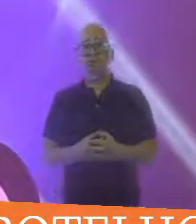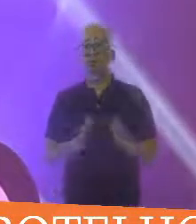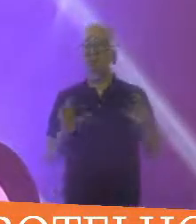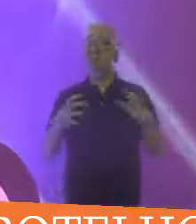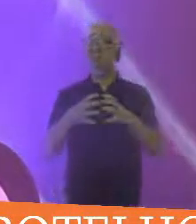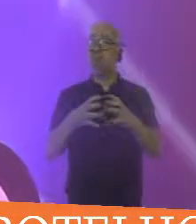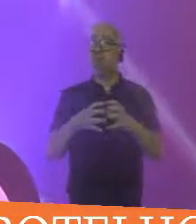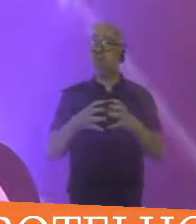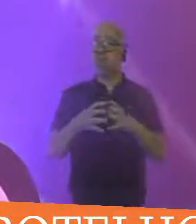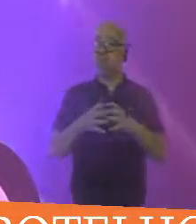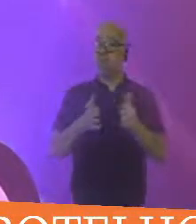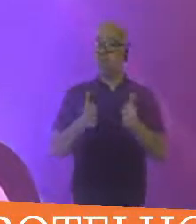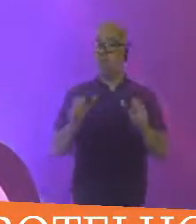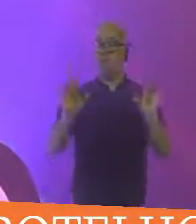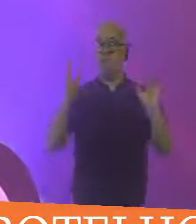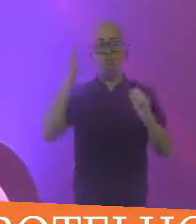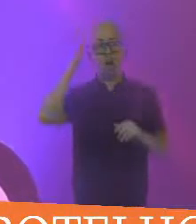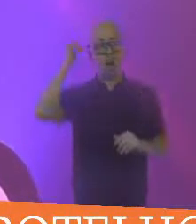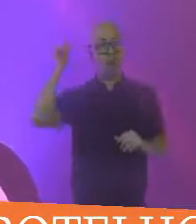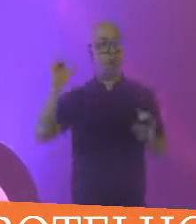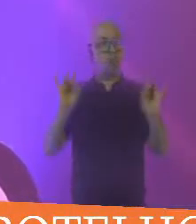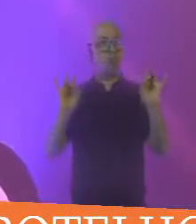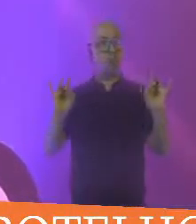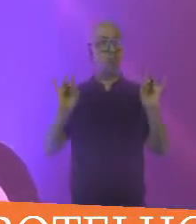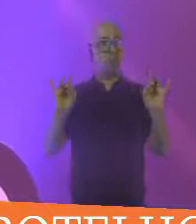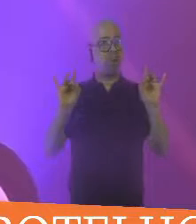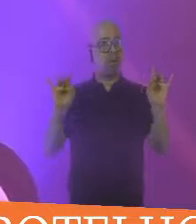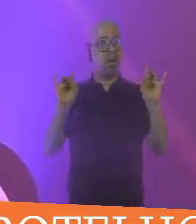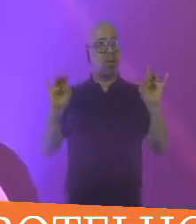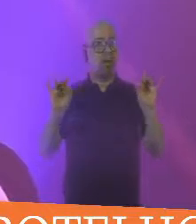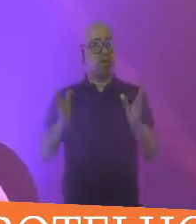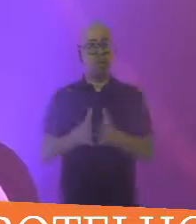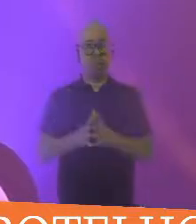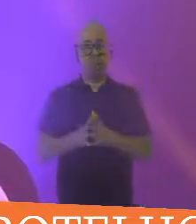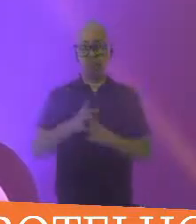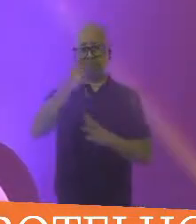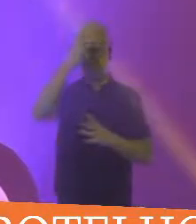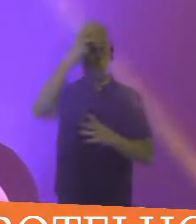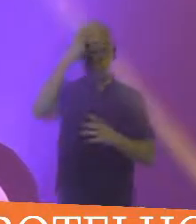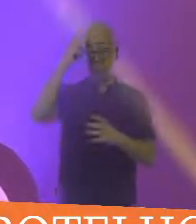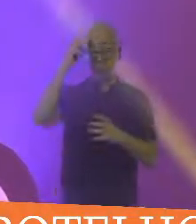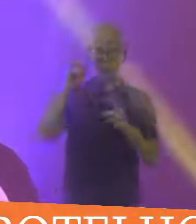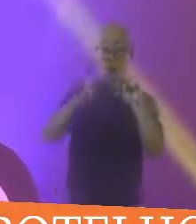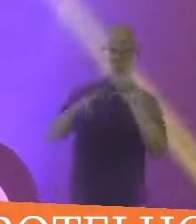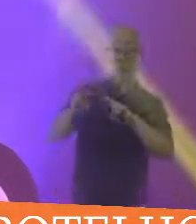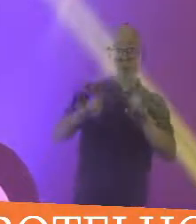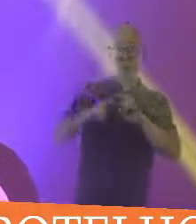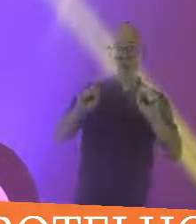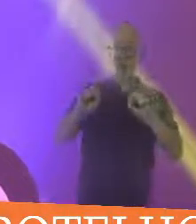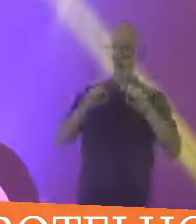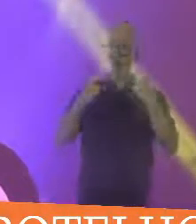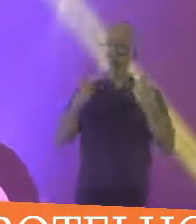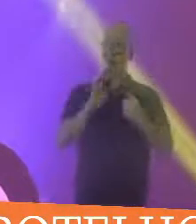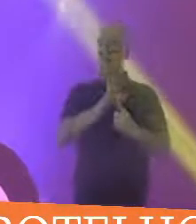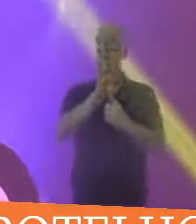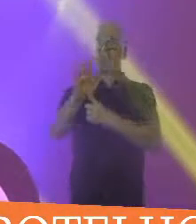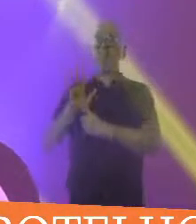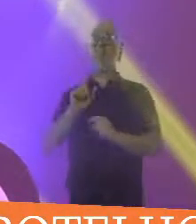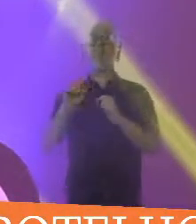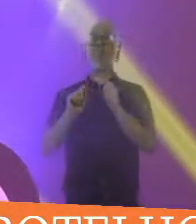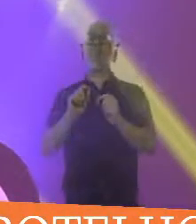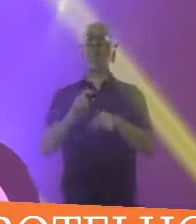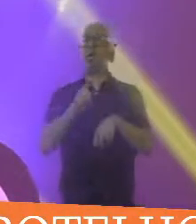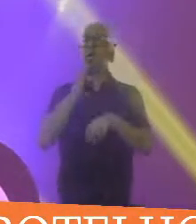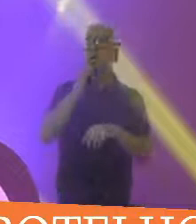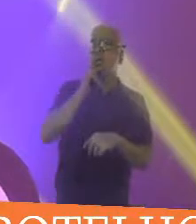que gozava de um status tal na época que, por vezes, os shows eram apresentados da seguinte forma. Por